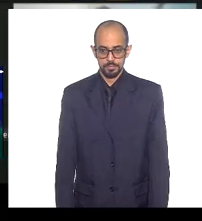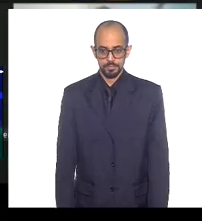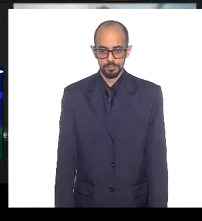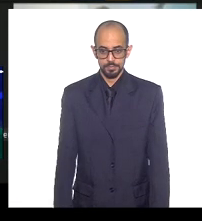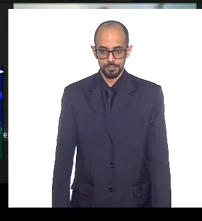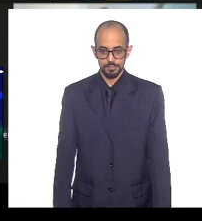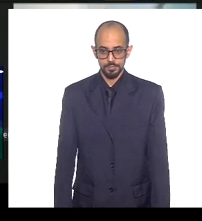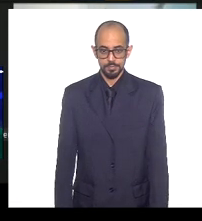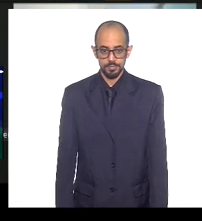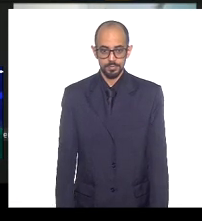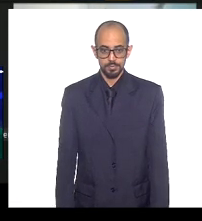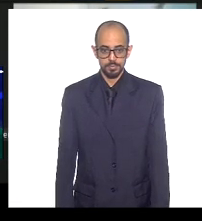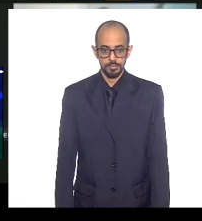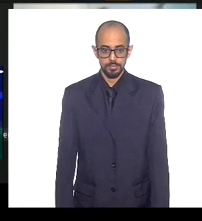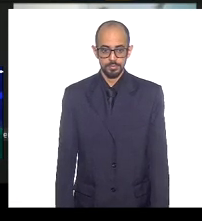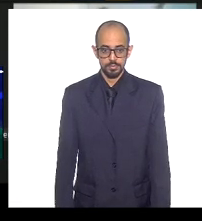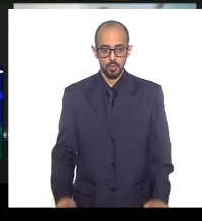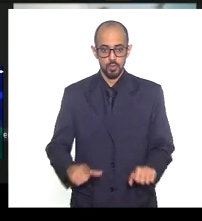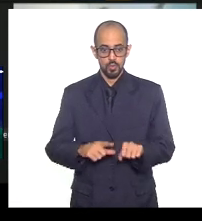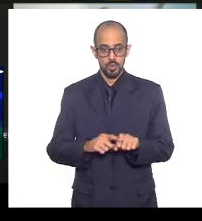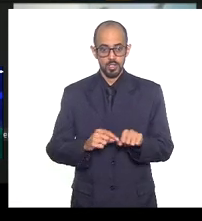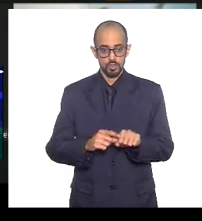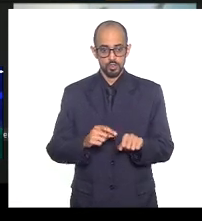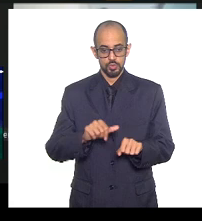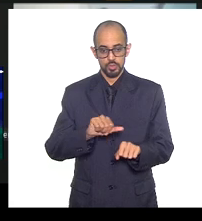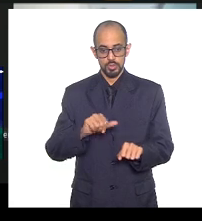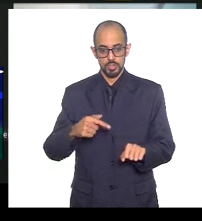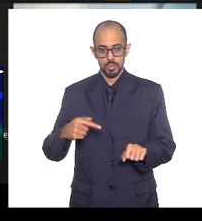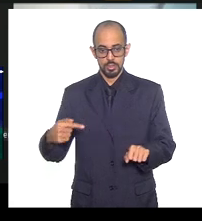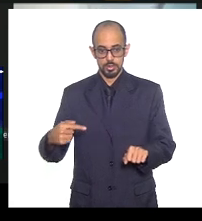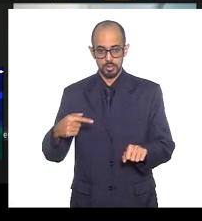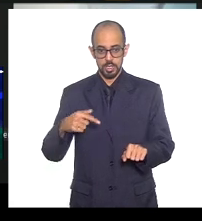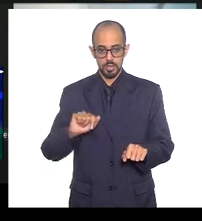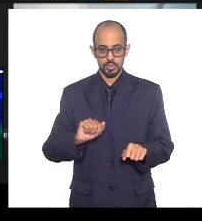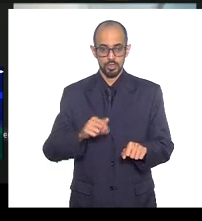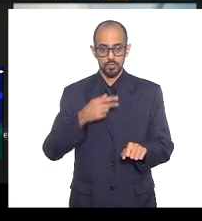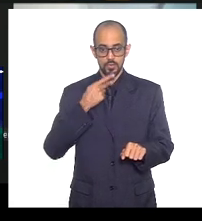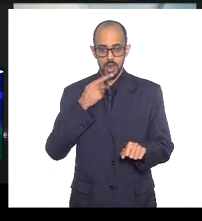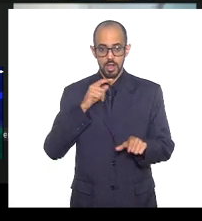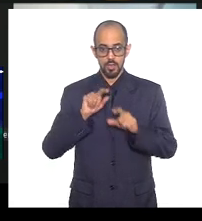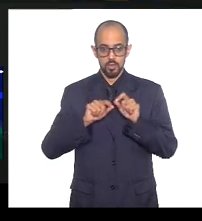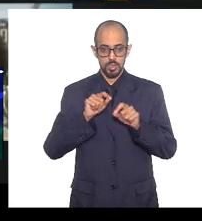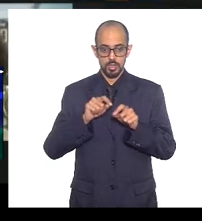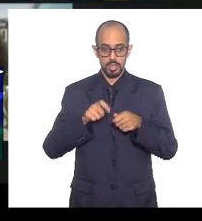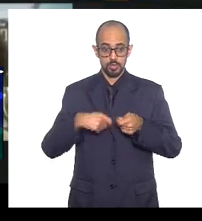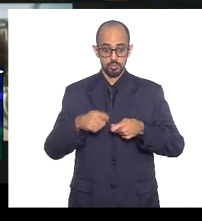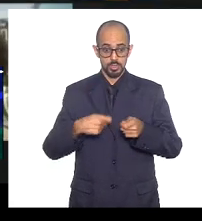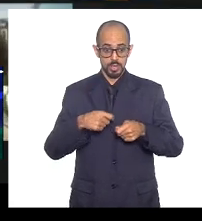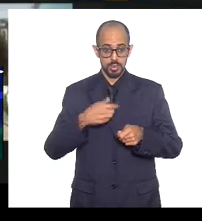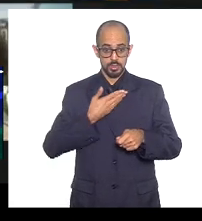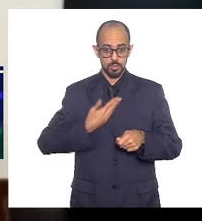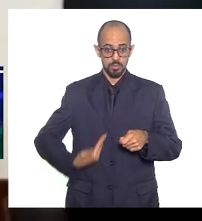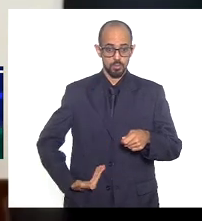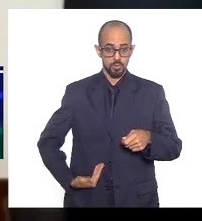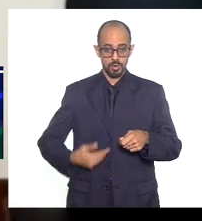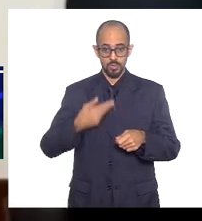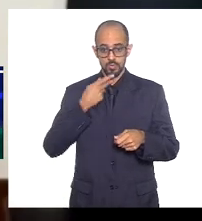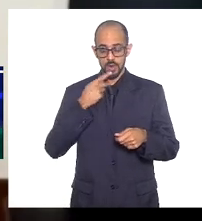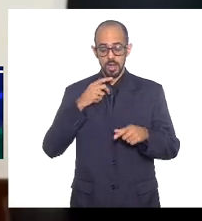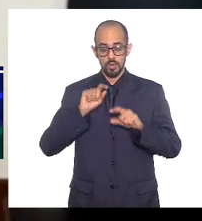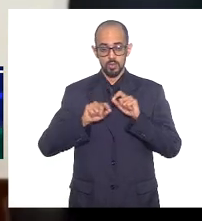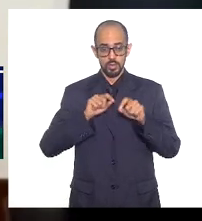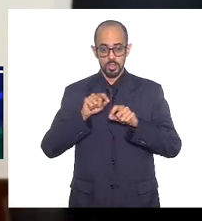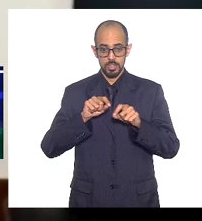Vamos ler o artigo 77? Vamos. Da administração pública. Artigo 77 administração